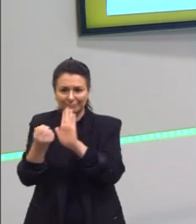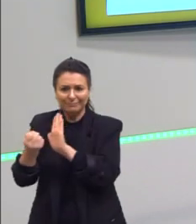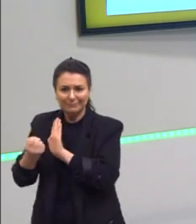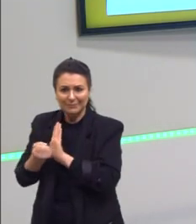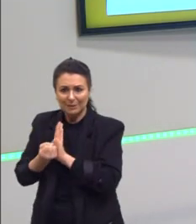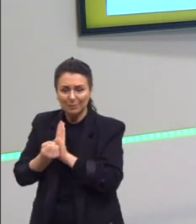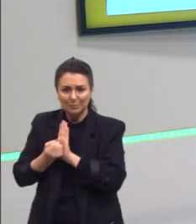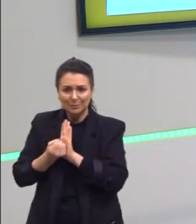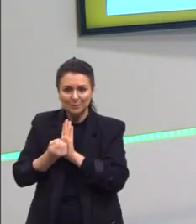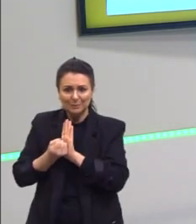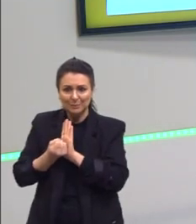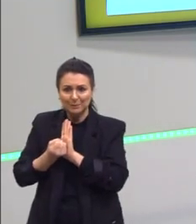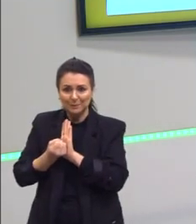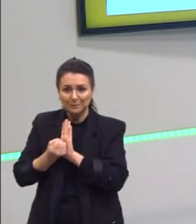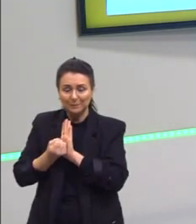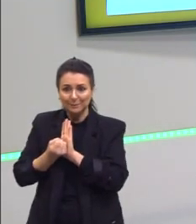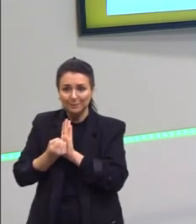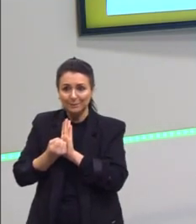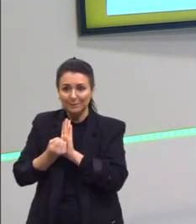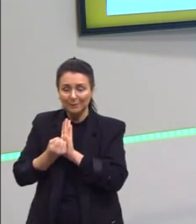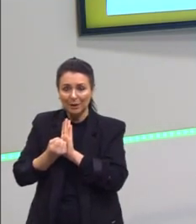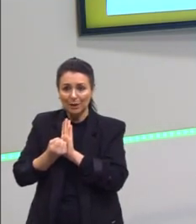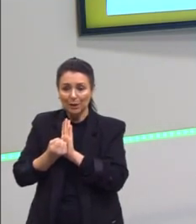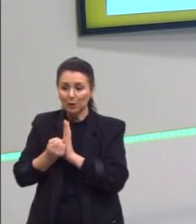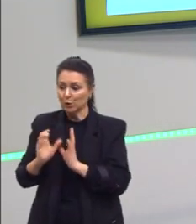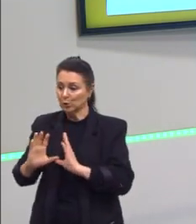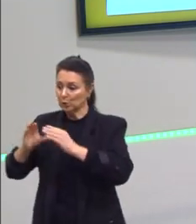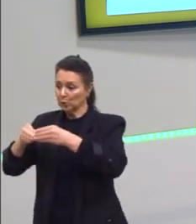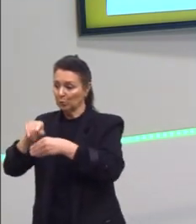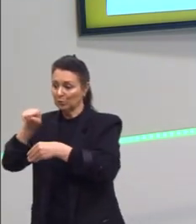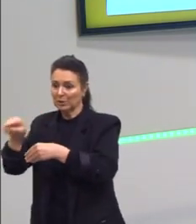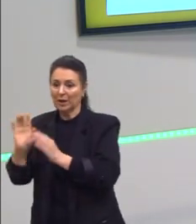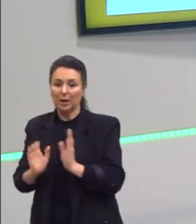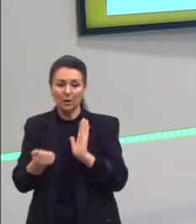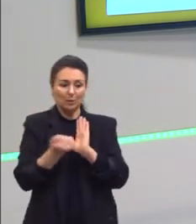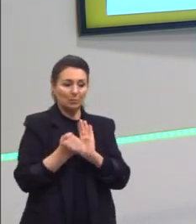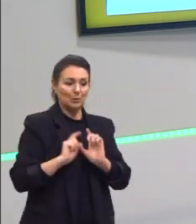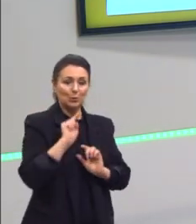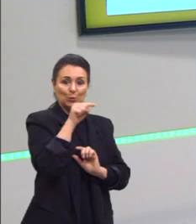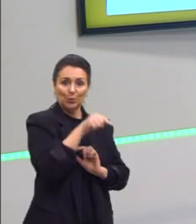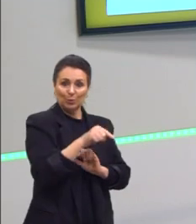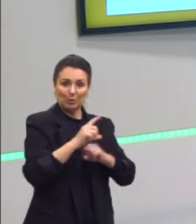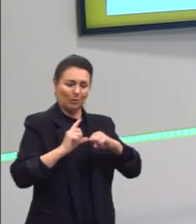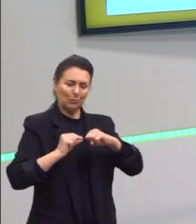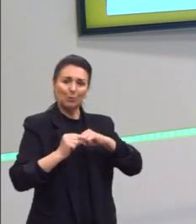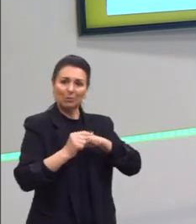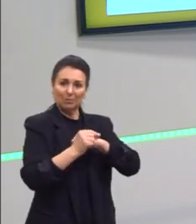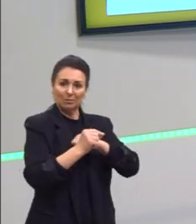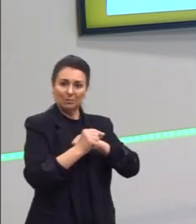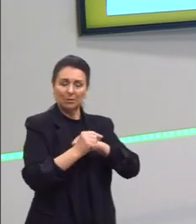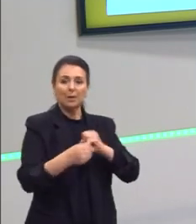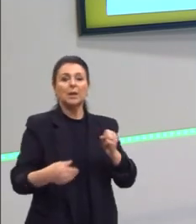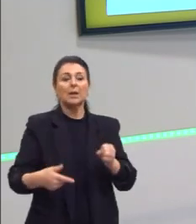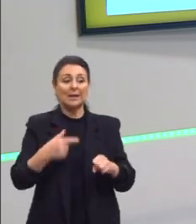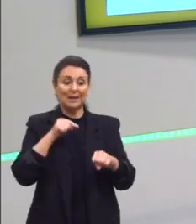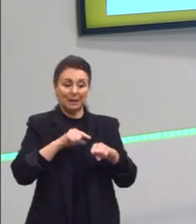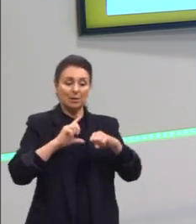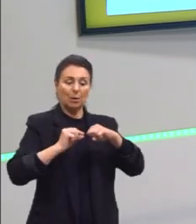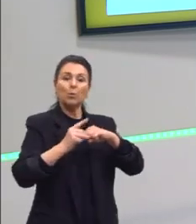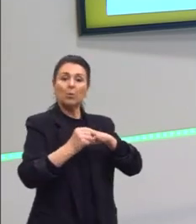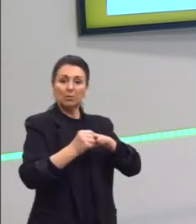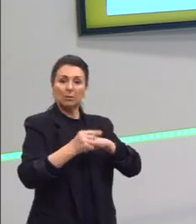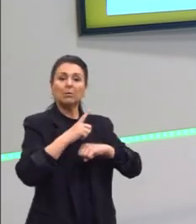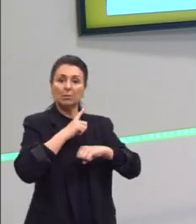é da da do Pacto de Varsóvia e o emblema da otan e a outra tá até hoje aí né